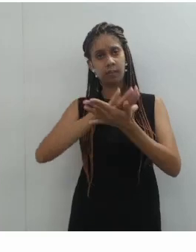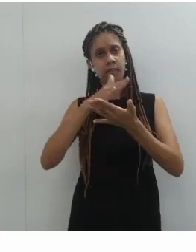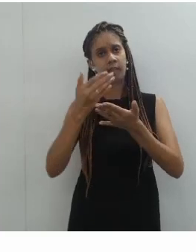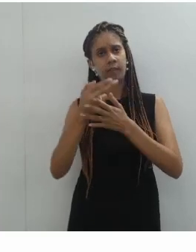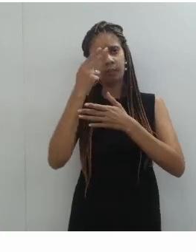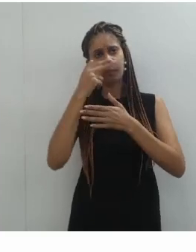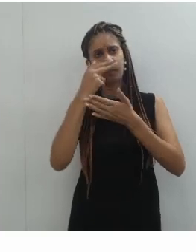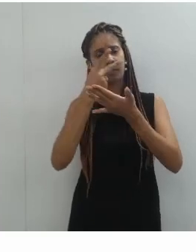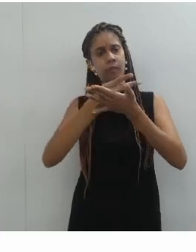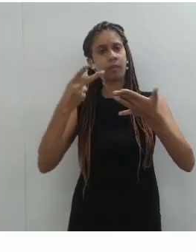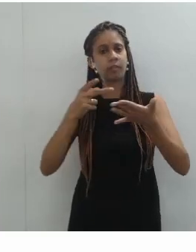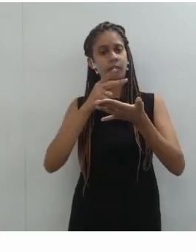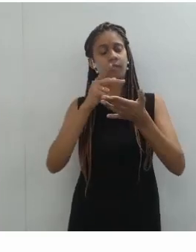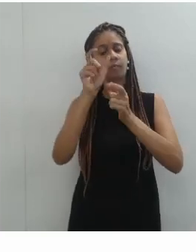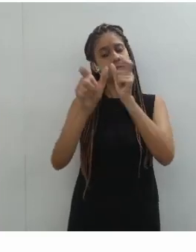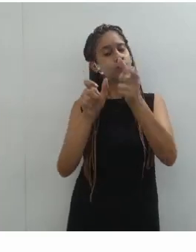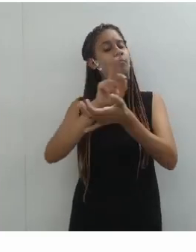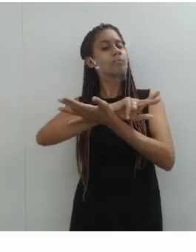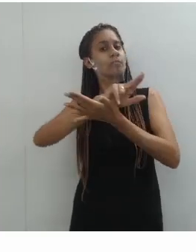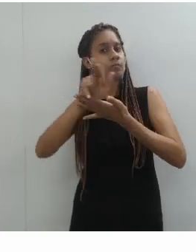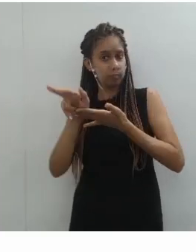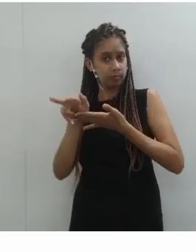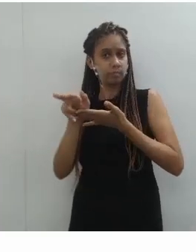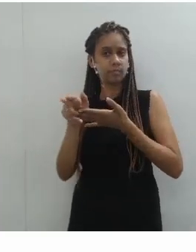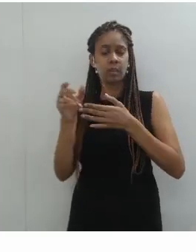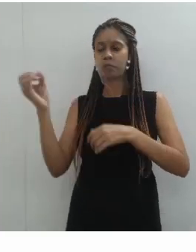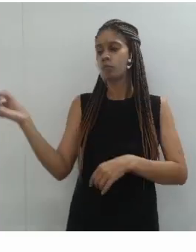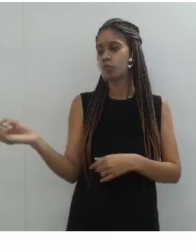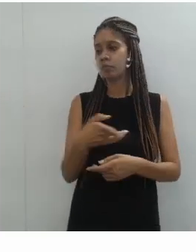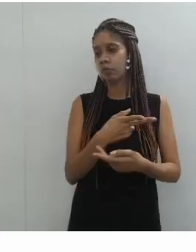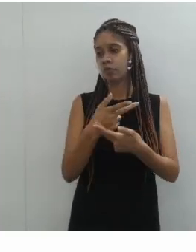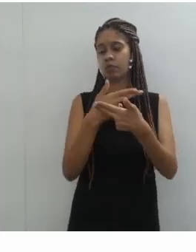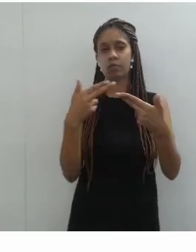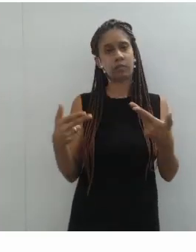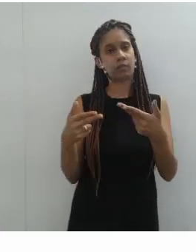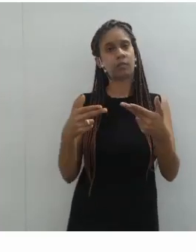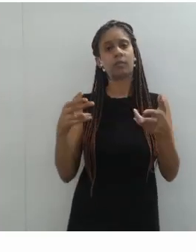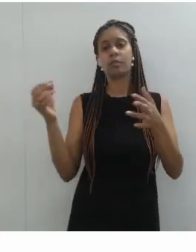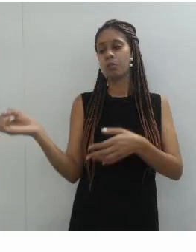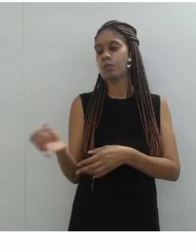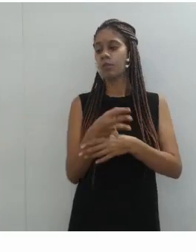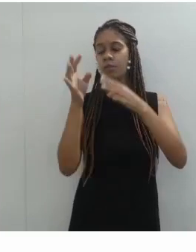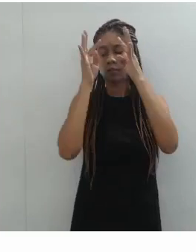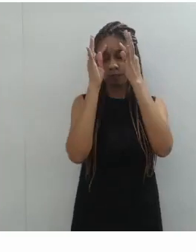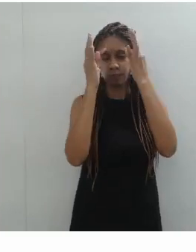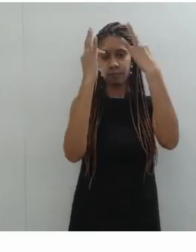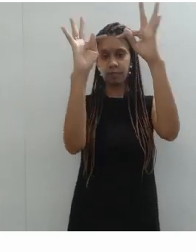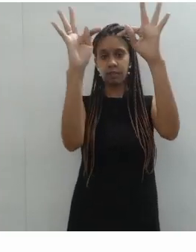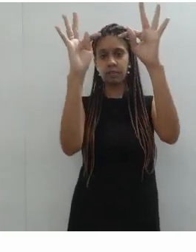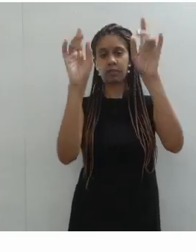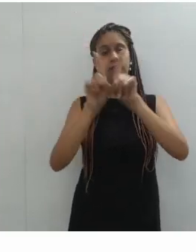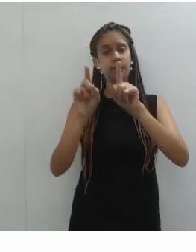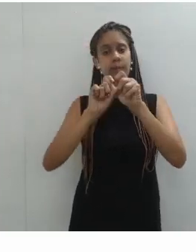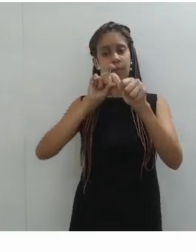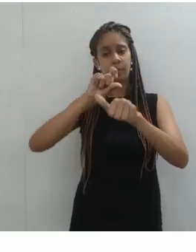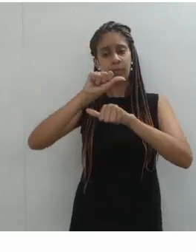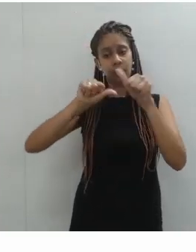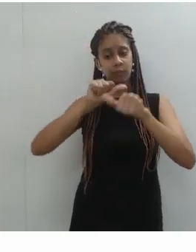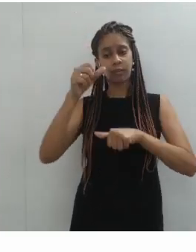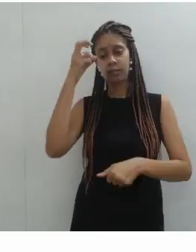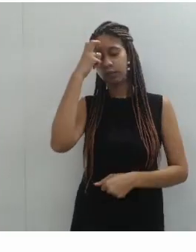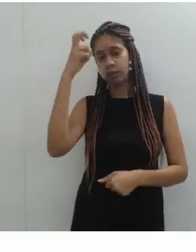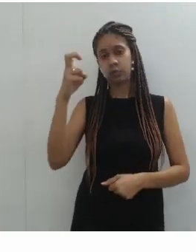diferentes maneiras. Novas fontes históricas, novas tecnologias e mudanças culturais no tempo e